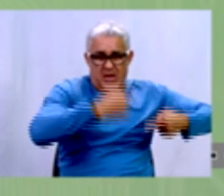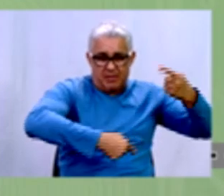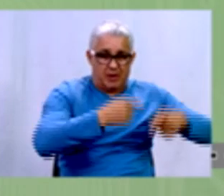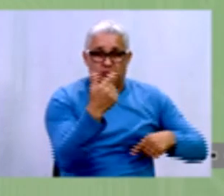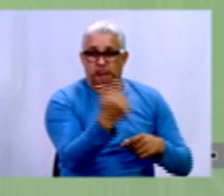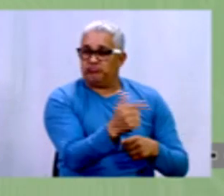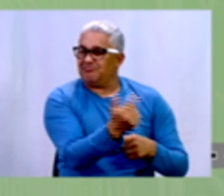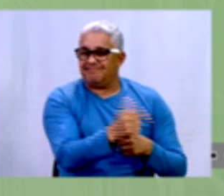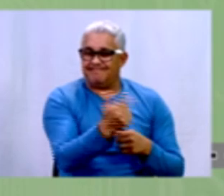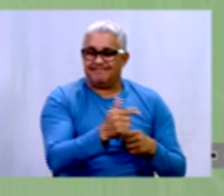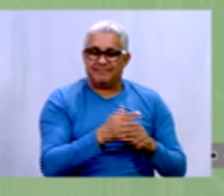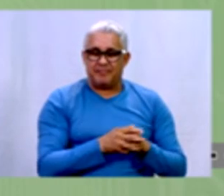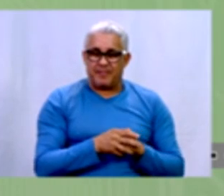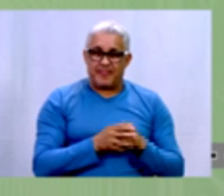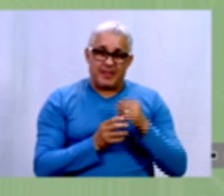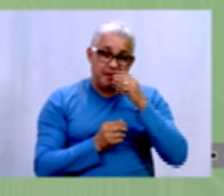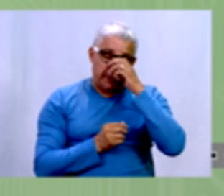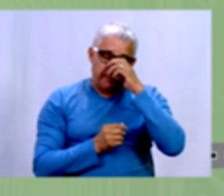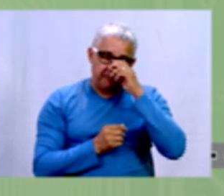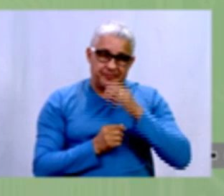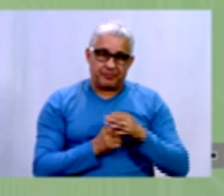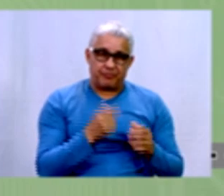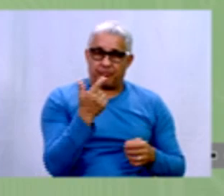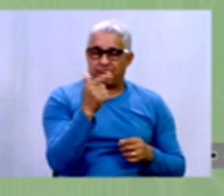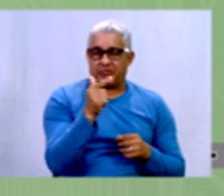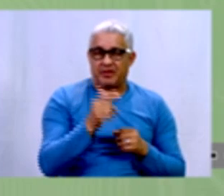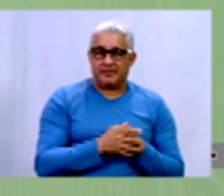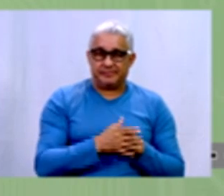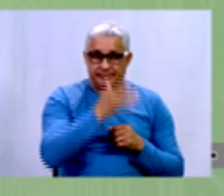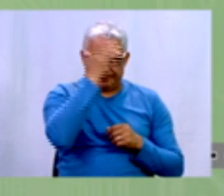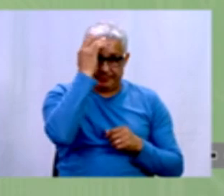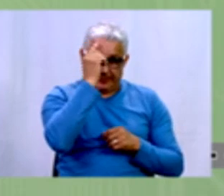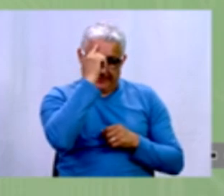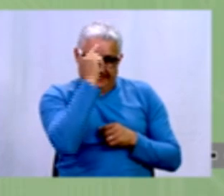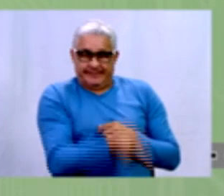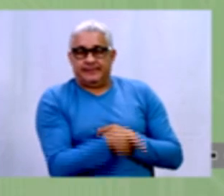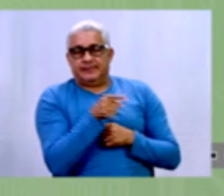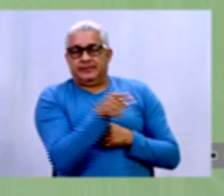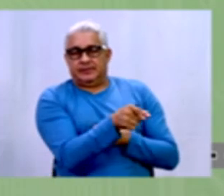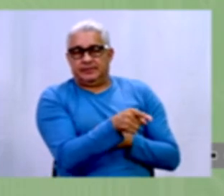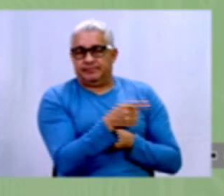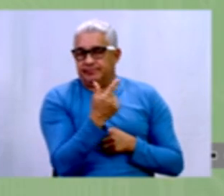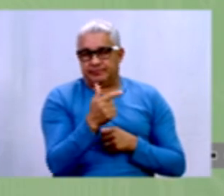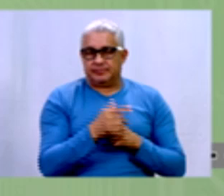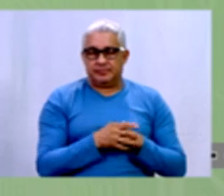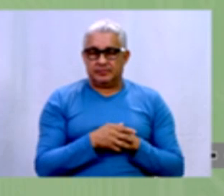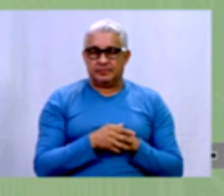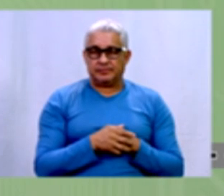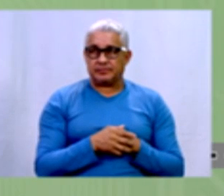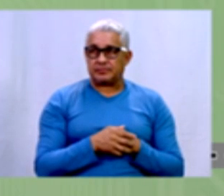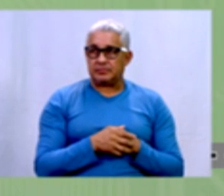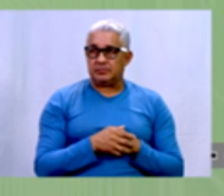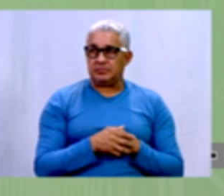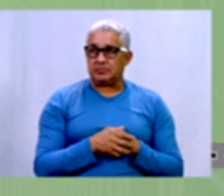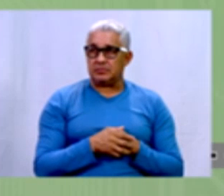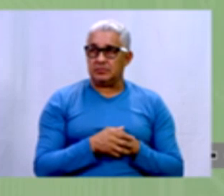têm, não há alguém que mande ali. Né?